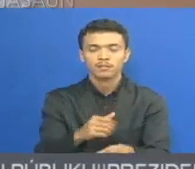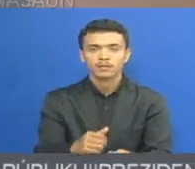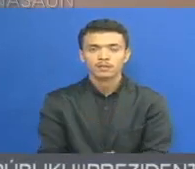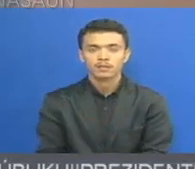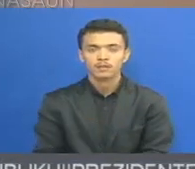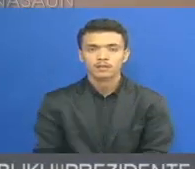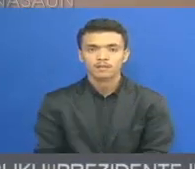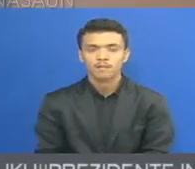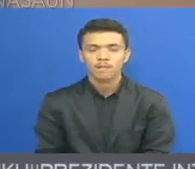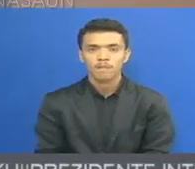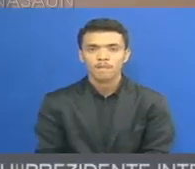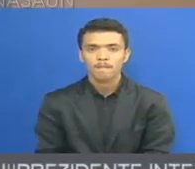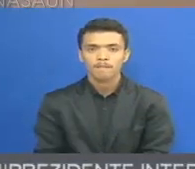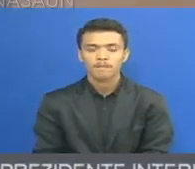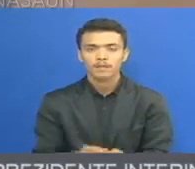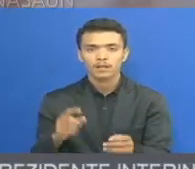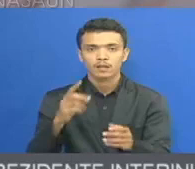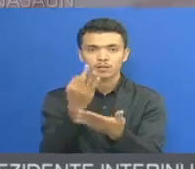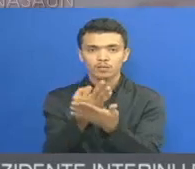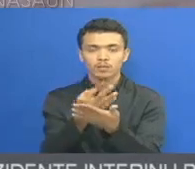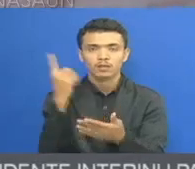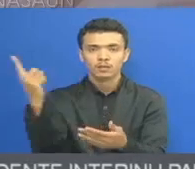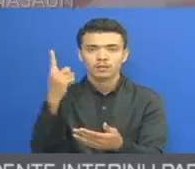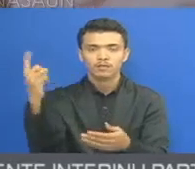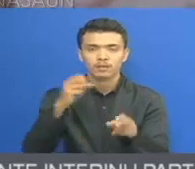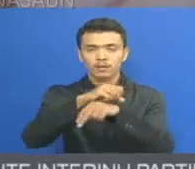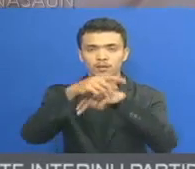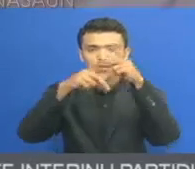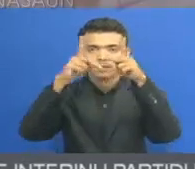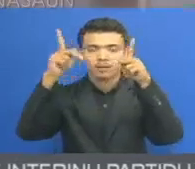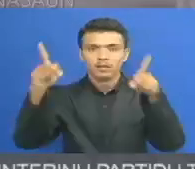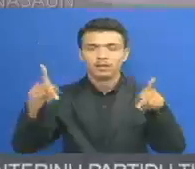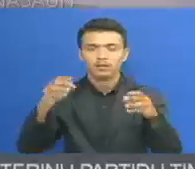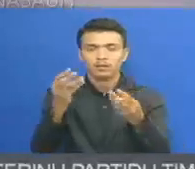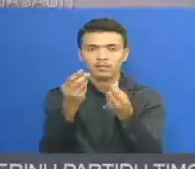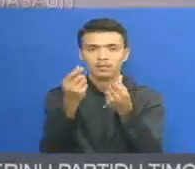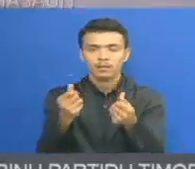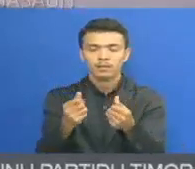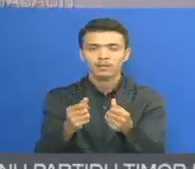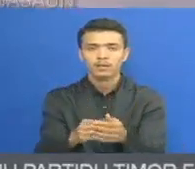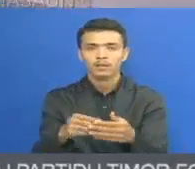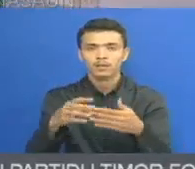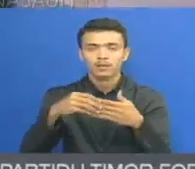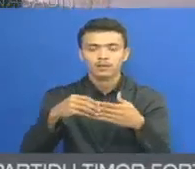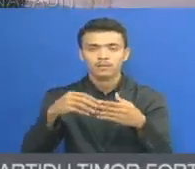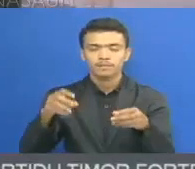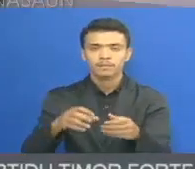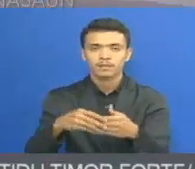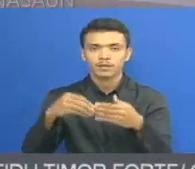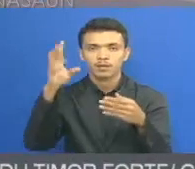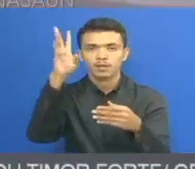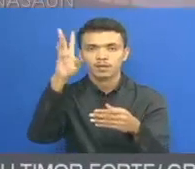mas ya. Ne pole na fatin. E a loza migrase semente plamer sacuida dólar nem to dólar walu